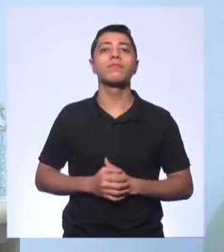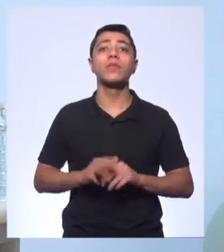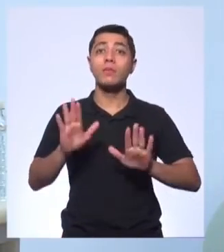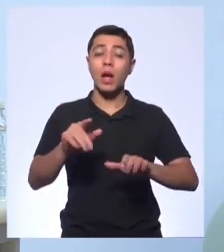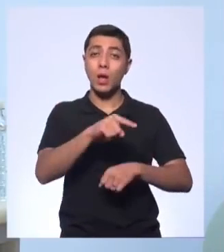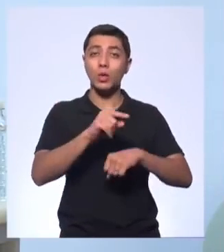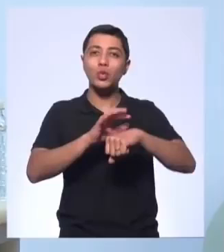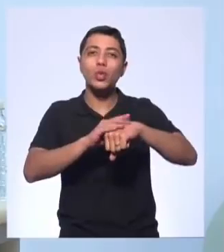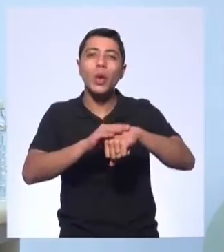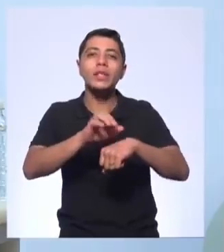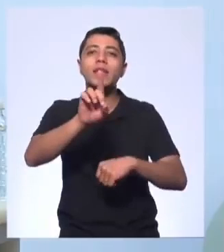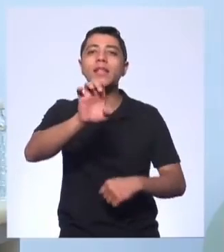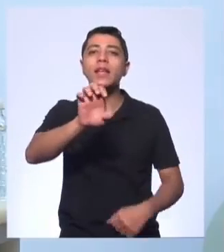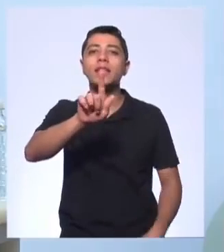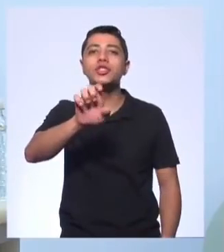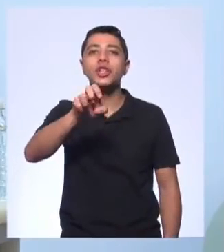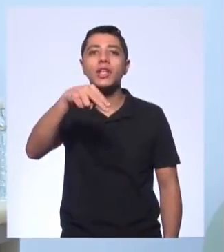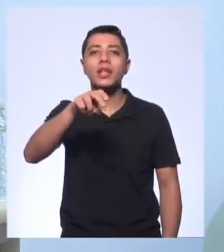aí no ranking